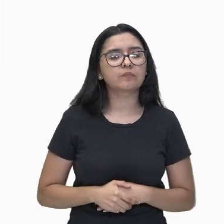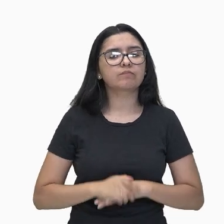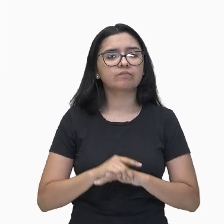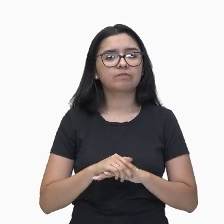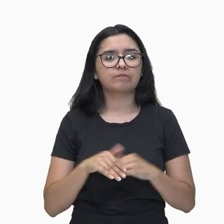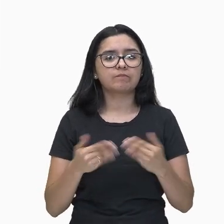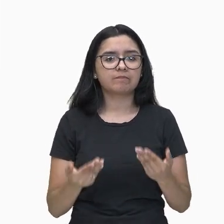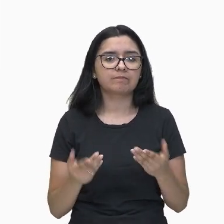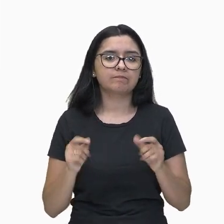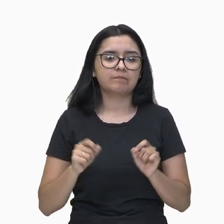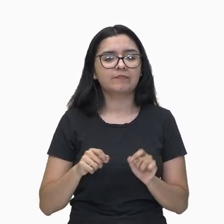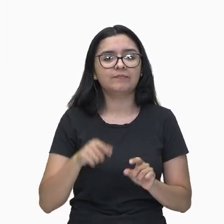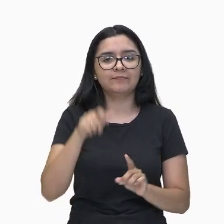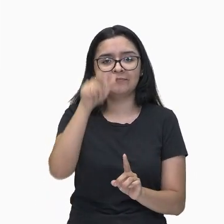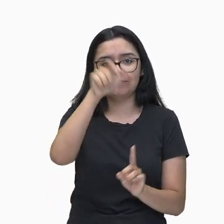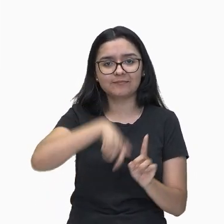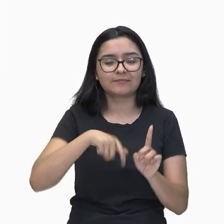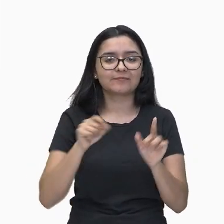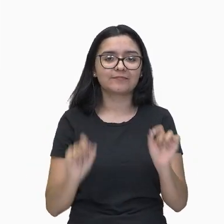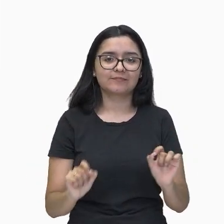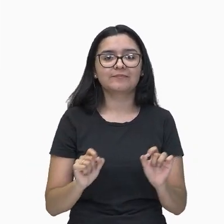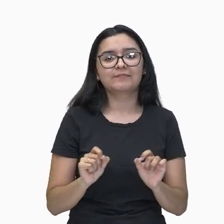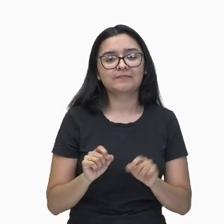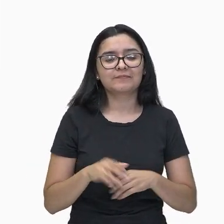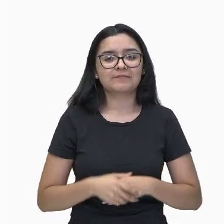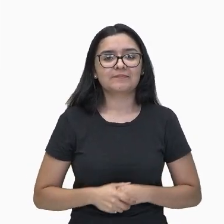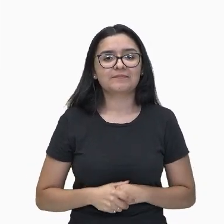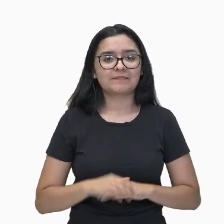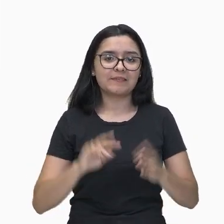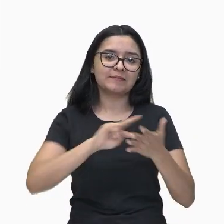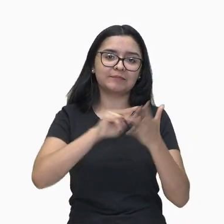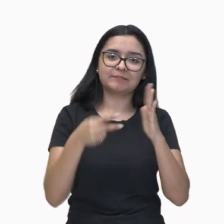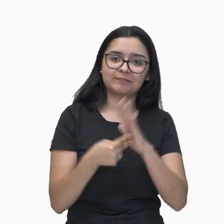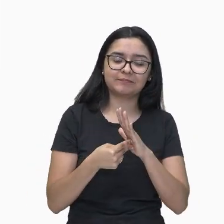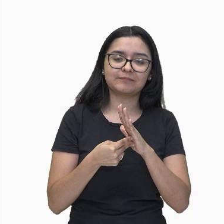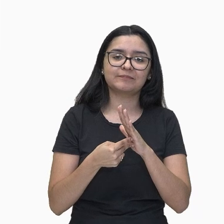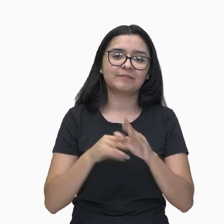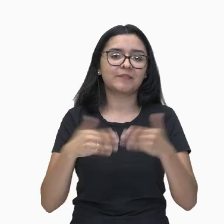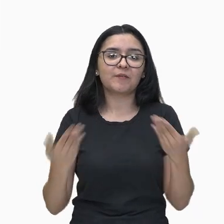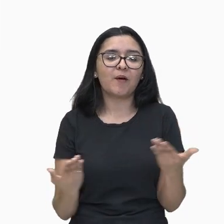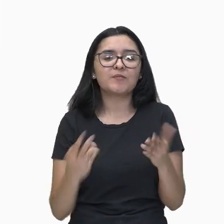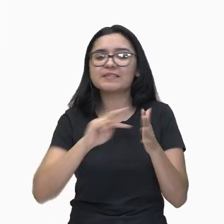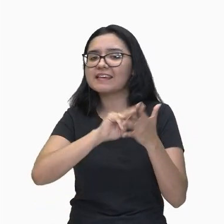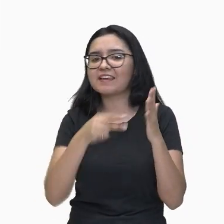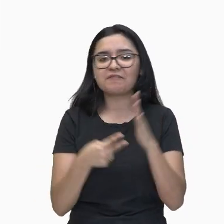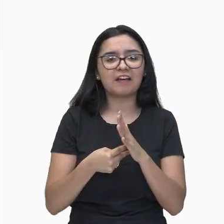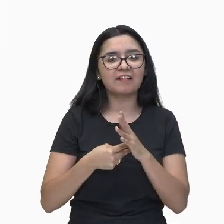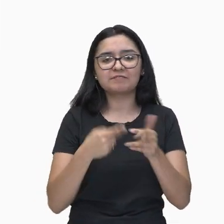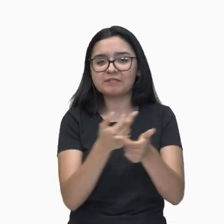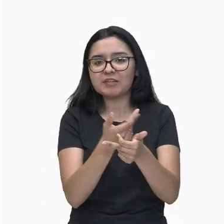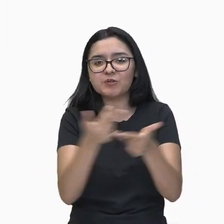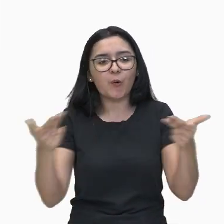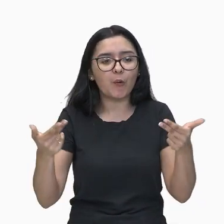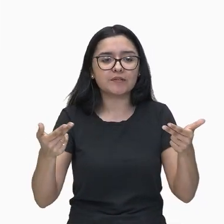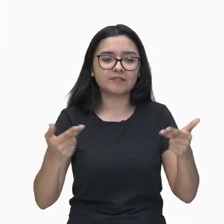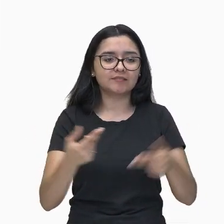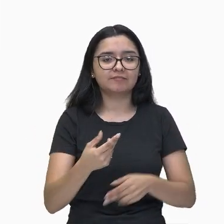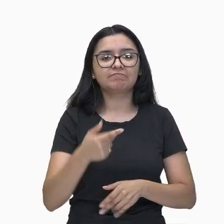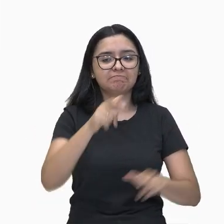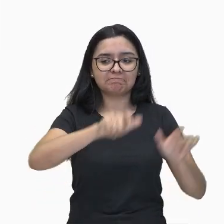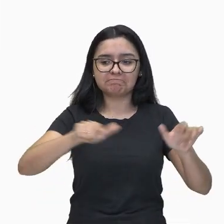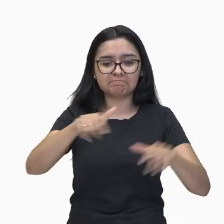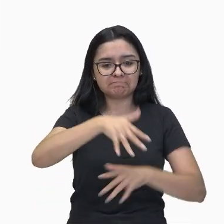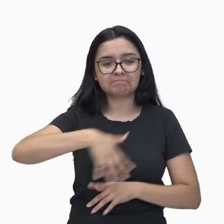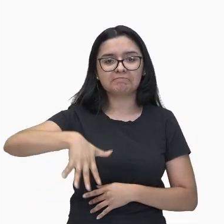coisa seja o que ela é. Mas qual é a essência daquilo que existe? Essas são as grandes indagações, né,